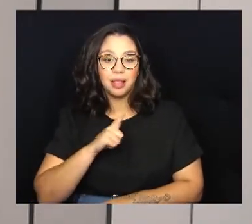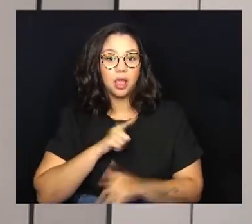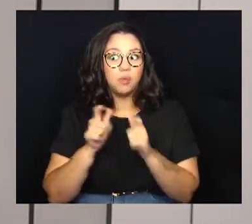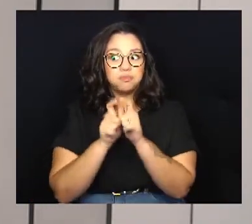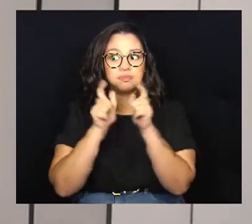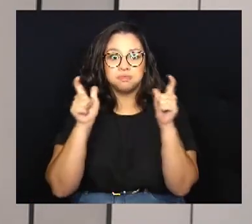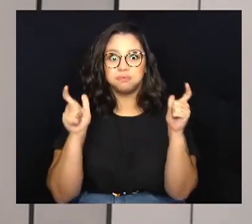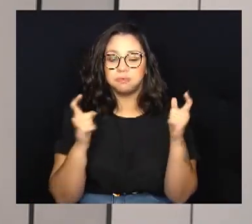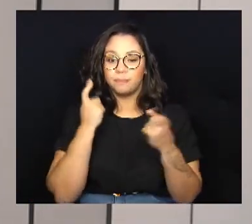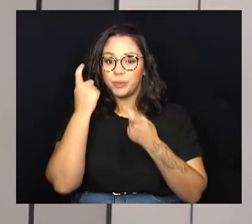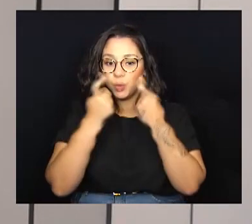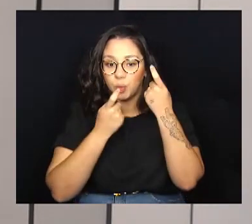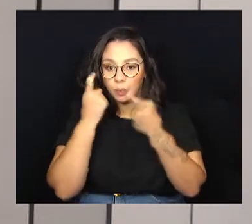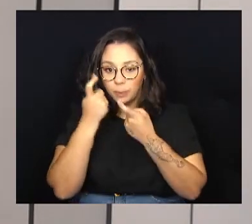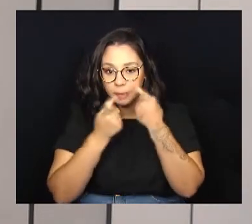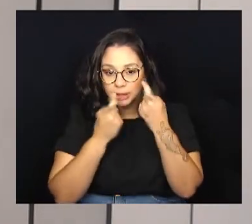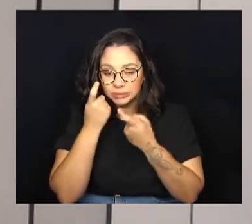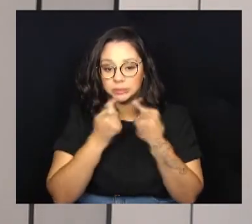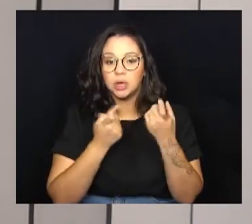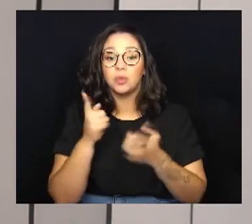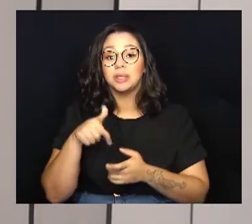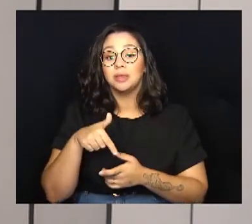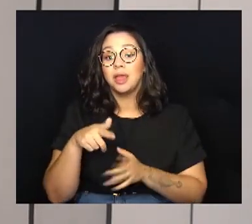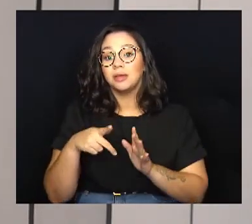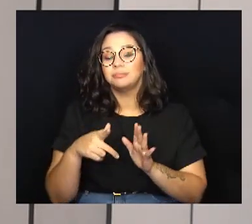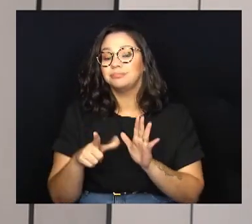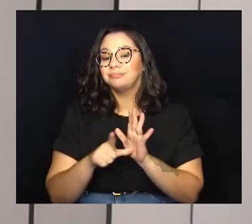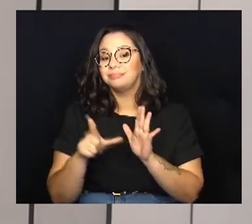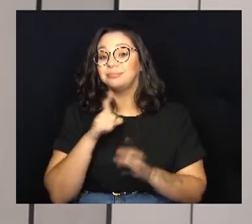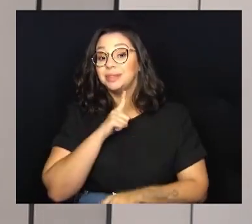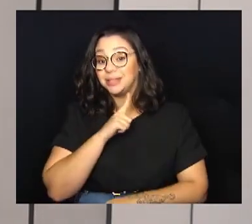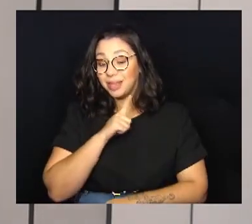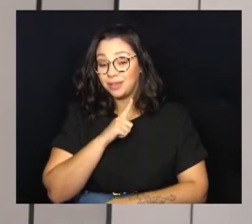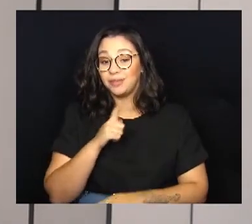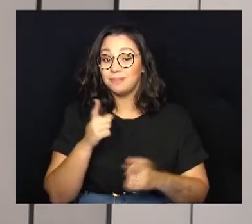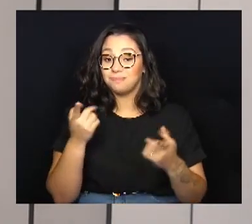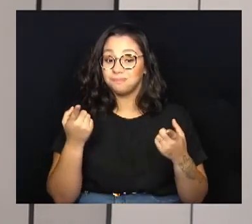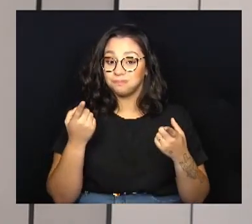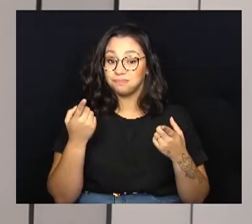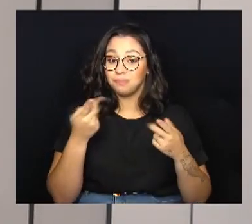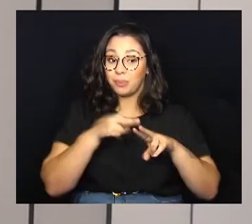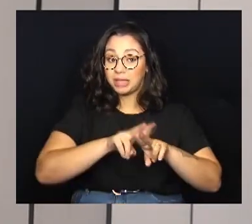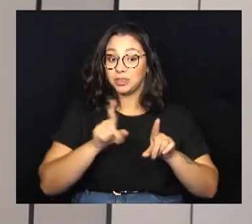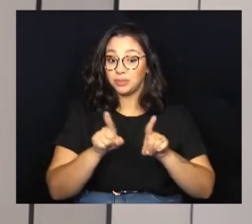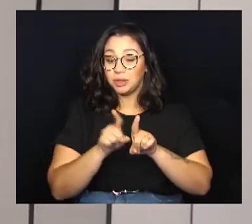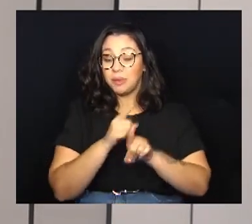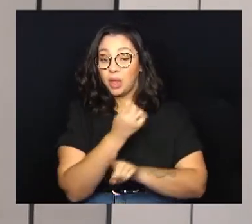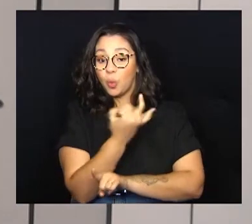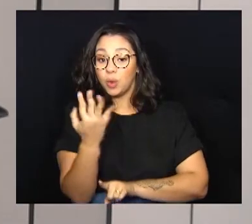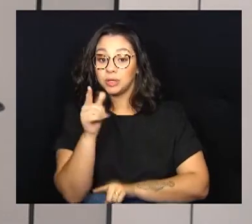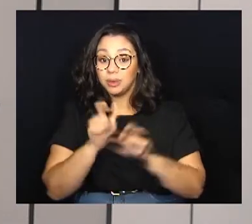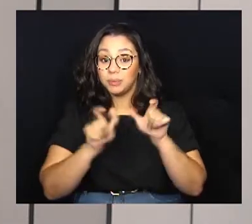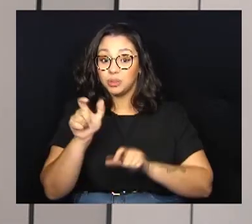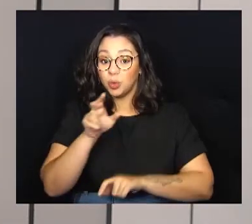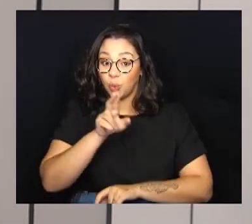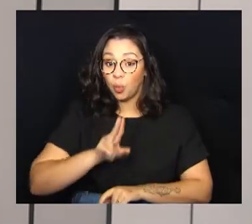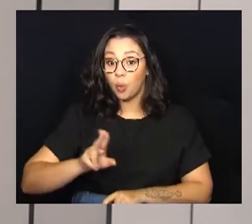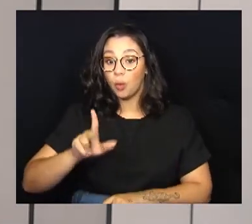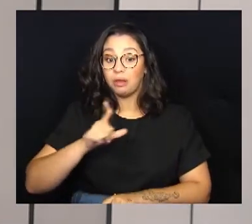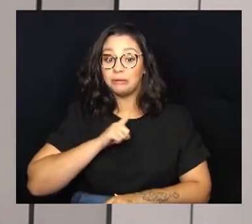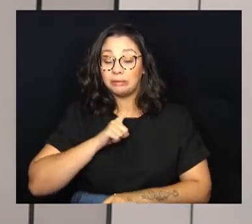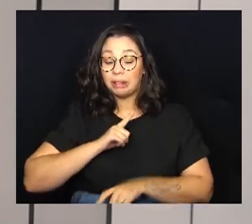em pelo menos 2 áreas, na saúde e na segurança. Nos últimos meses, por exemplo, a maconha